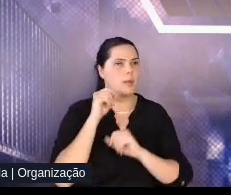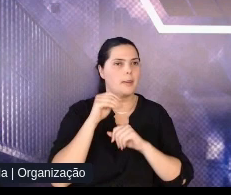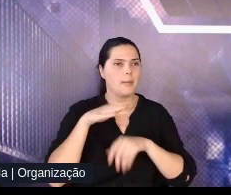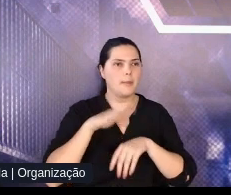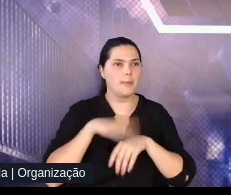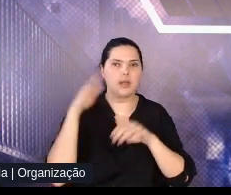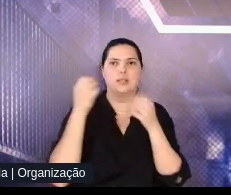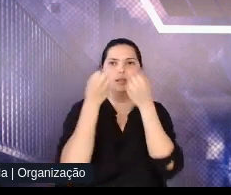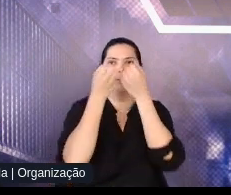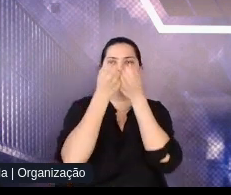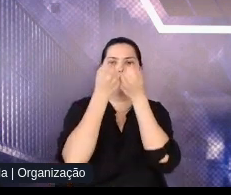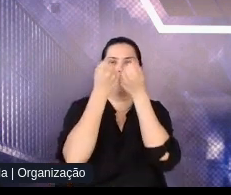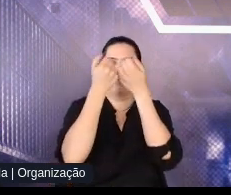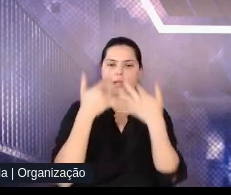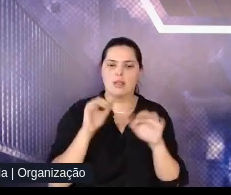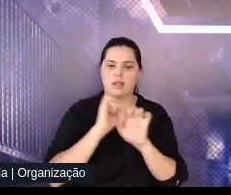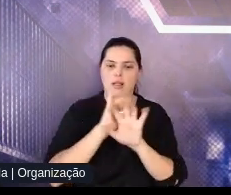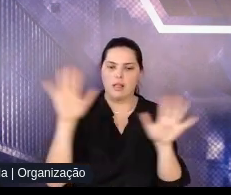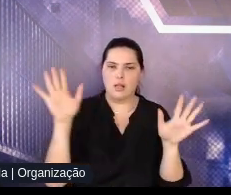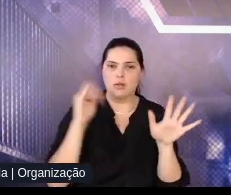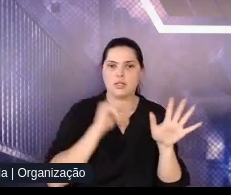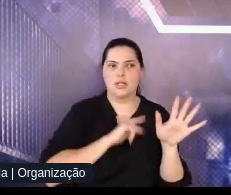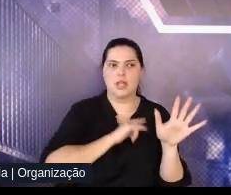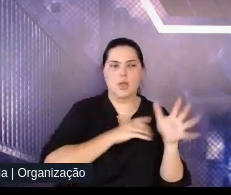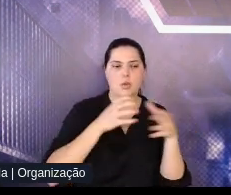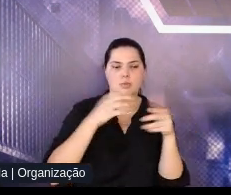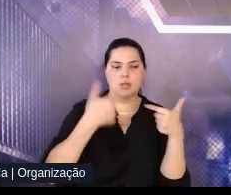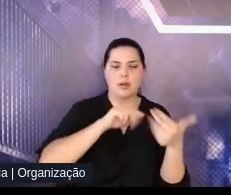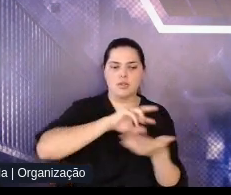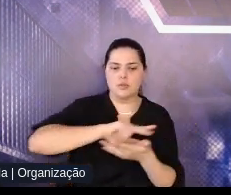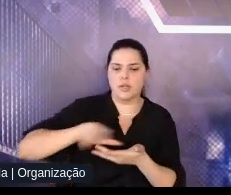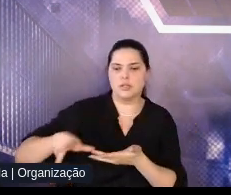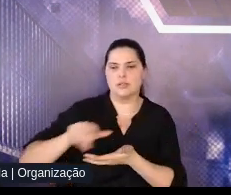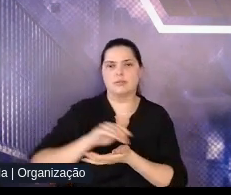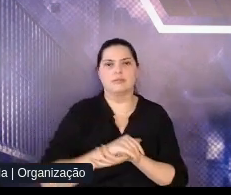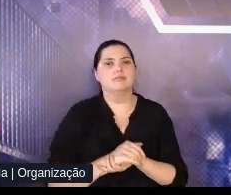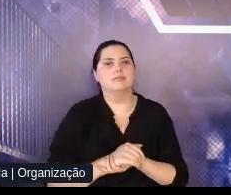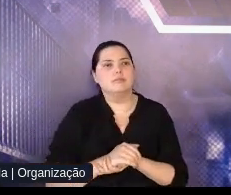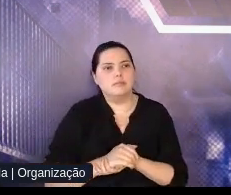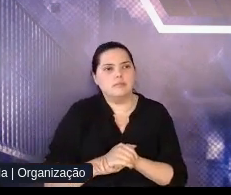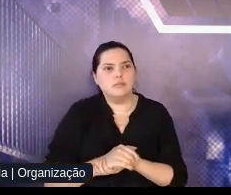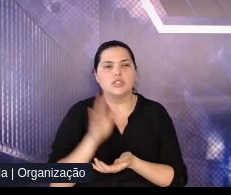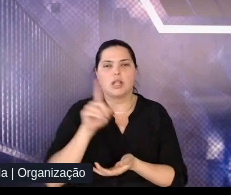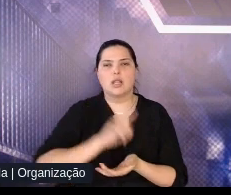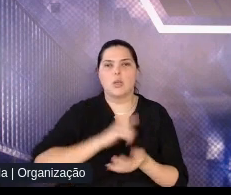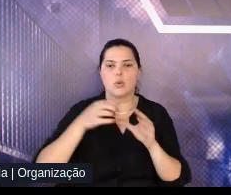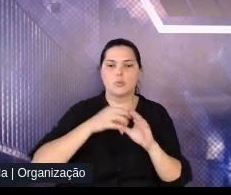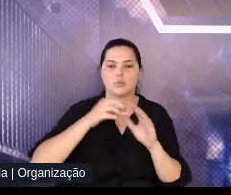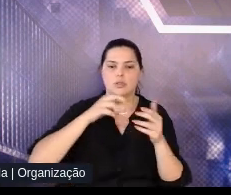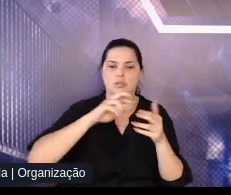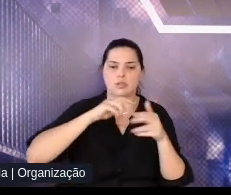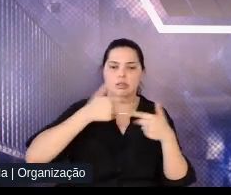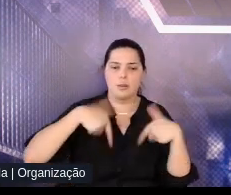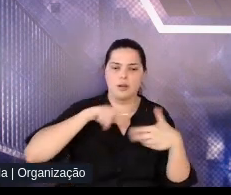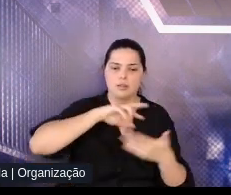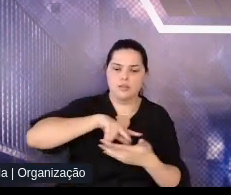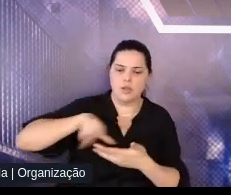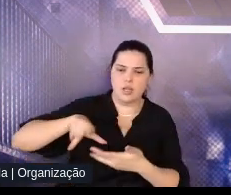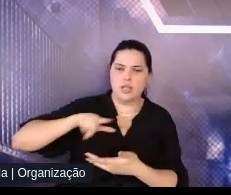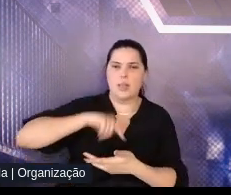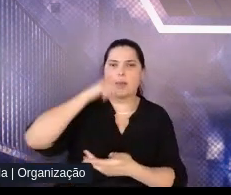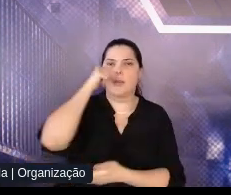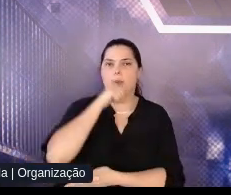mais pontuadas quando tem equipes diversas. Então, somente pelo fato de ter uma equipe totalmente diversa, ter